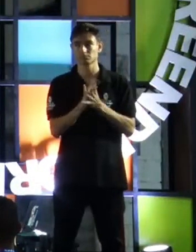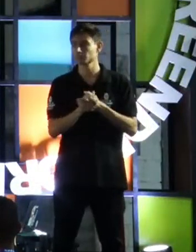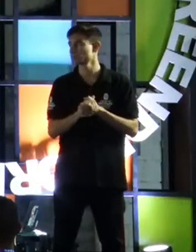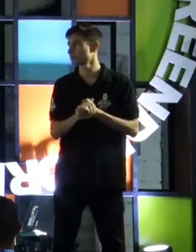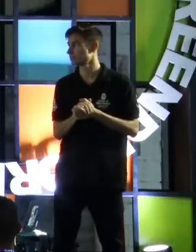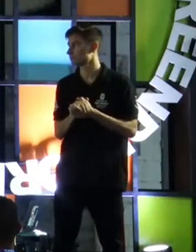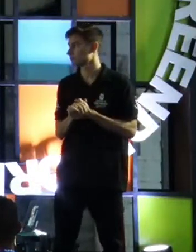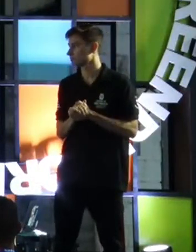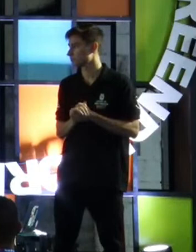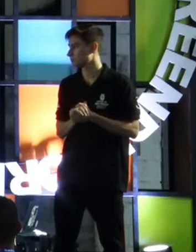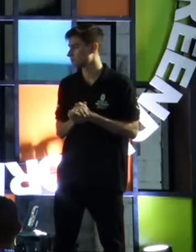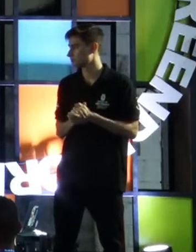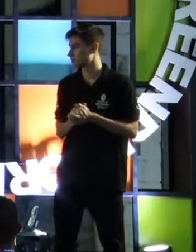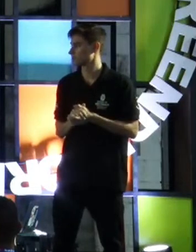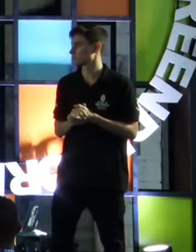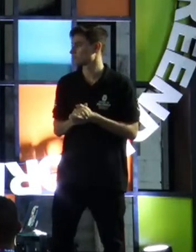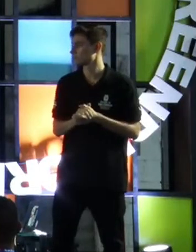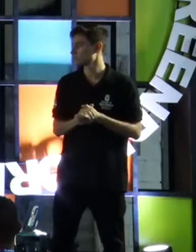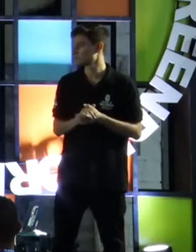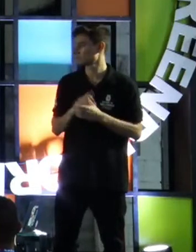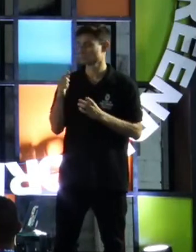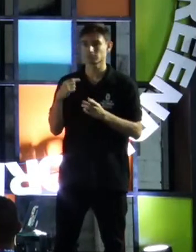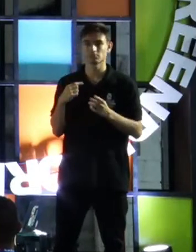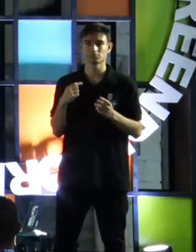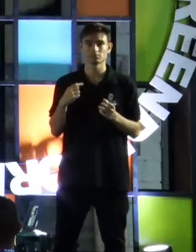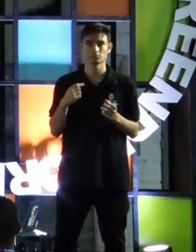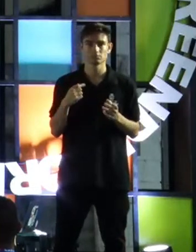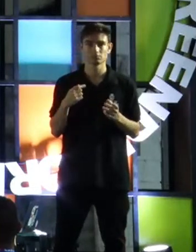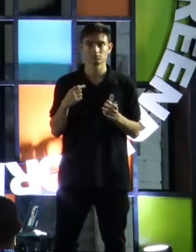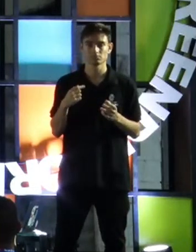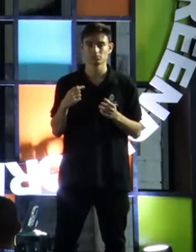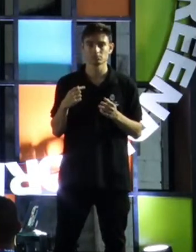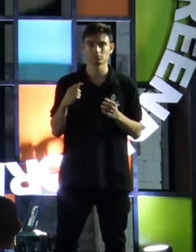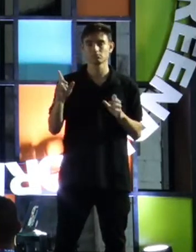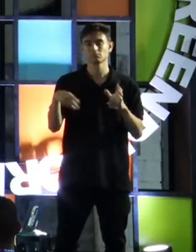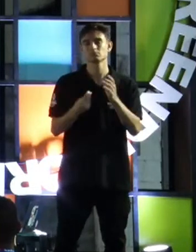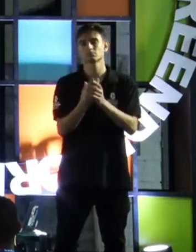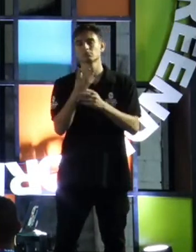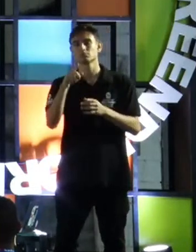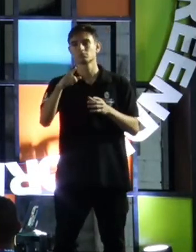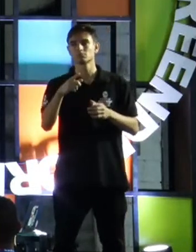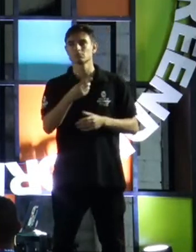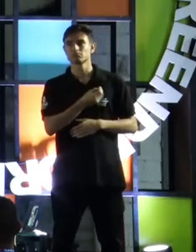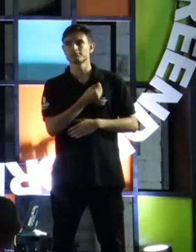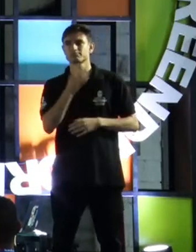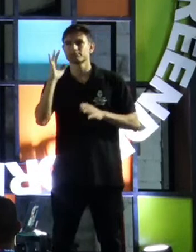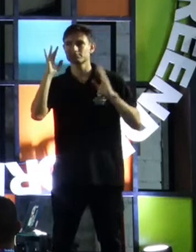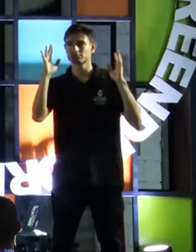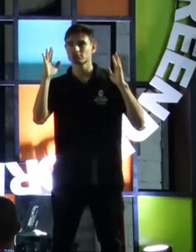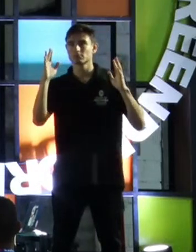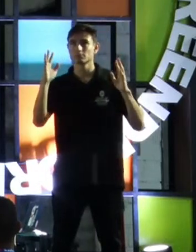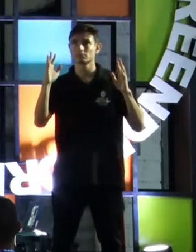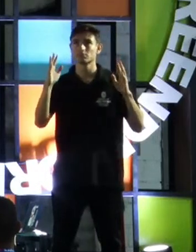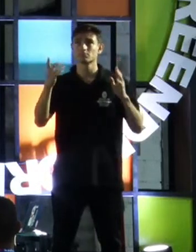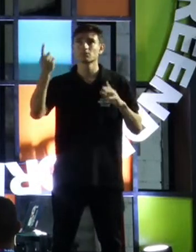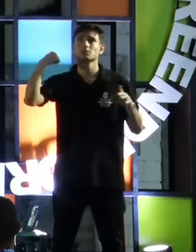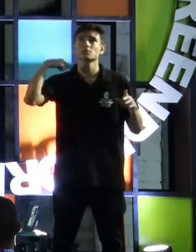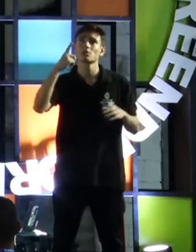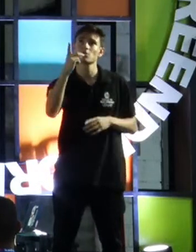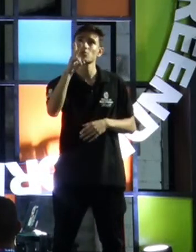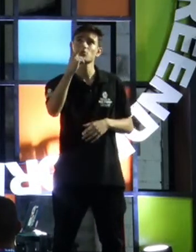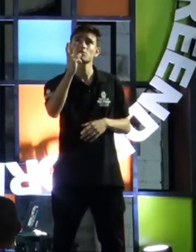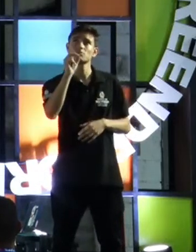o Hub Criativo, que veio a ser Fab Lab, eu vivi uma esquizofrenia incrível. Assim, isso era